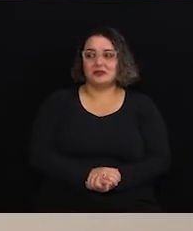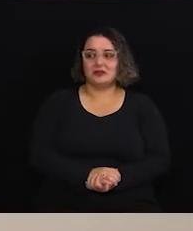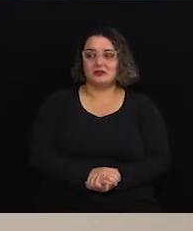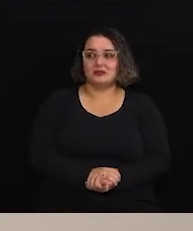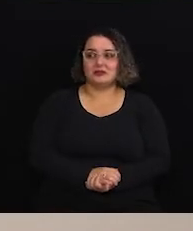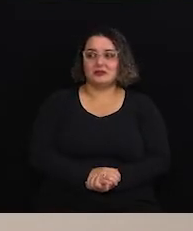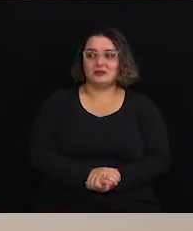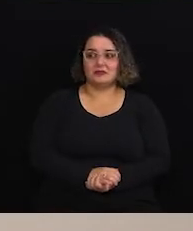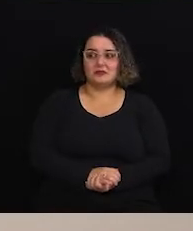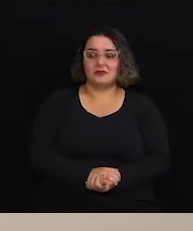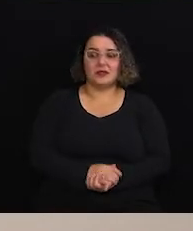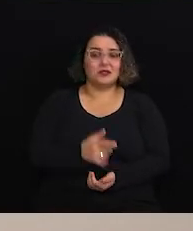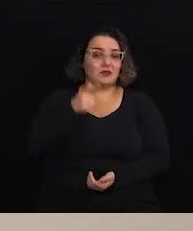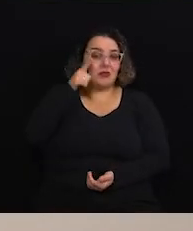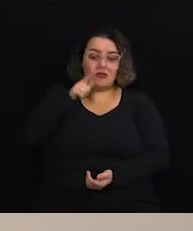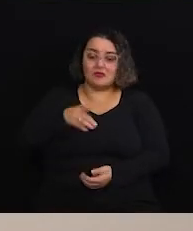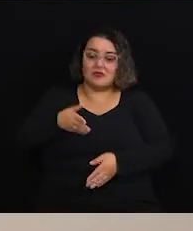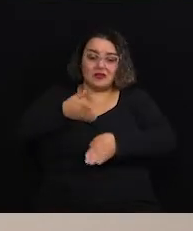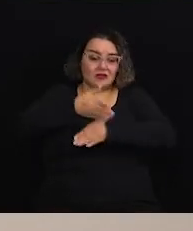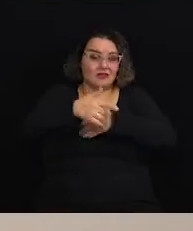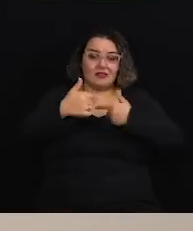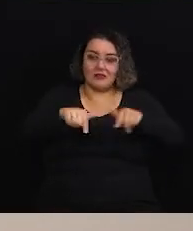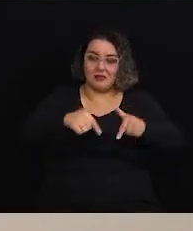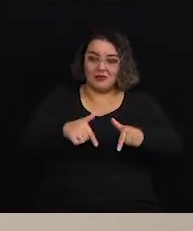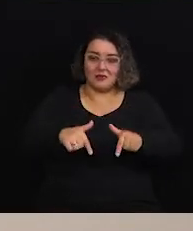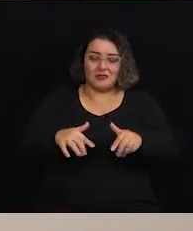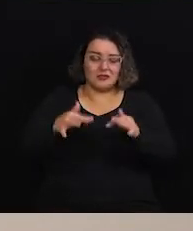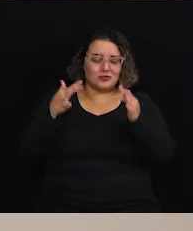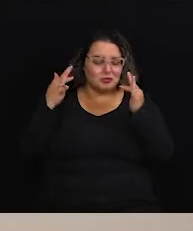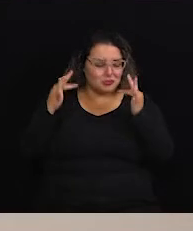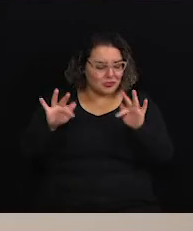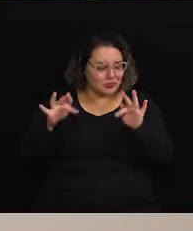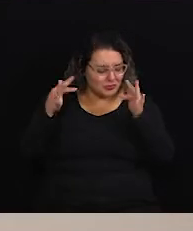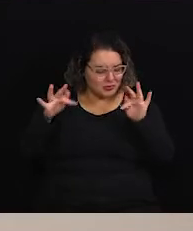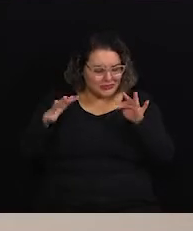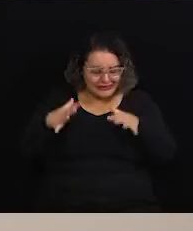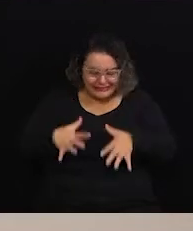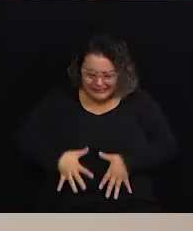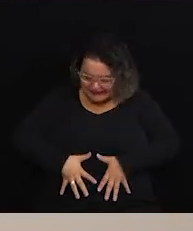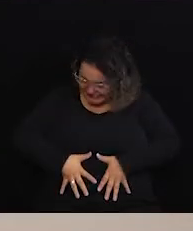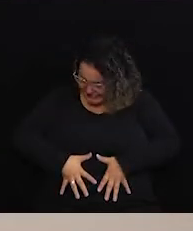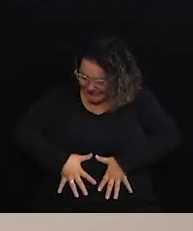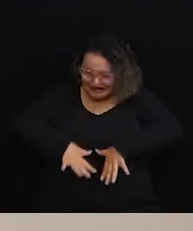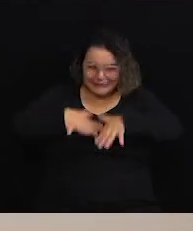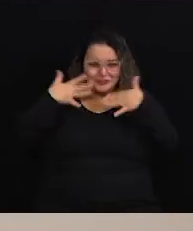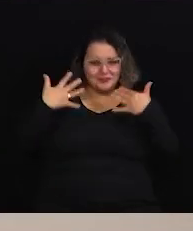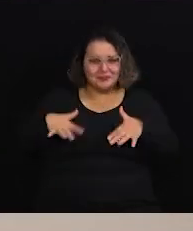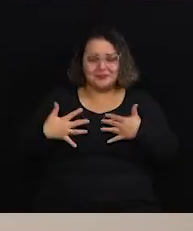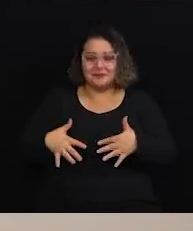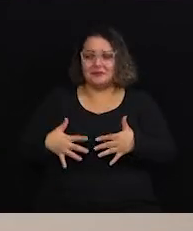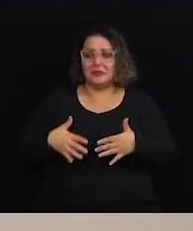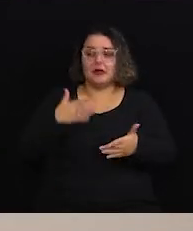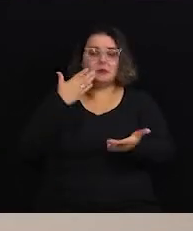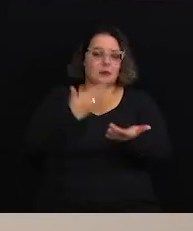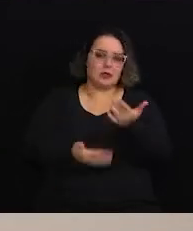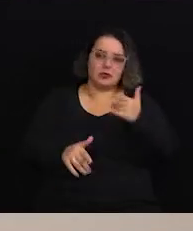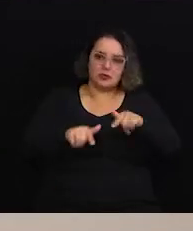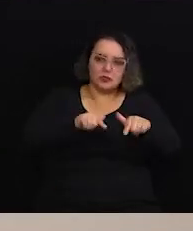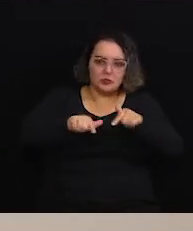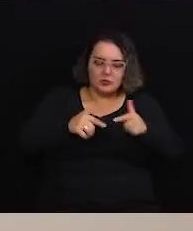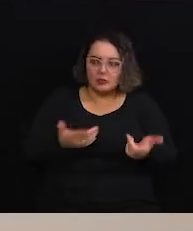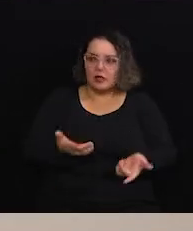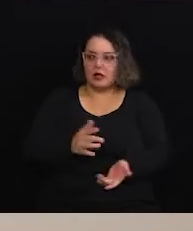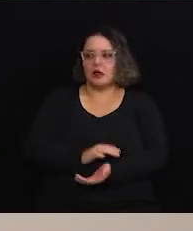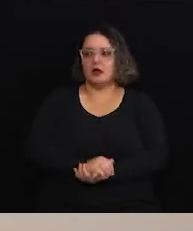não conseguem ir trabalhar porque elas têm muita dor, né? E aí acabam, né, às vezes, perdendo seu emprego, né?